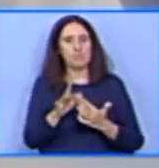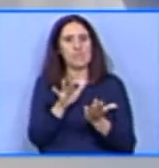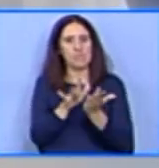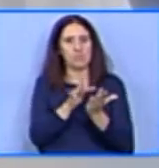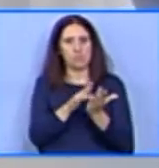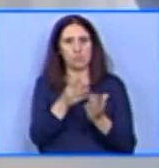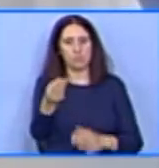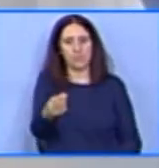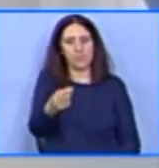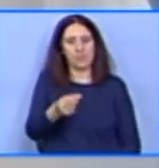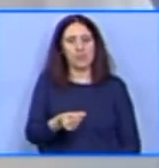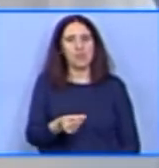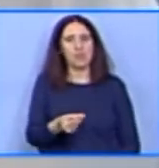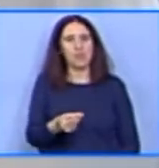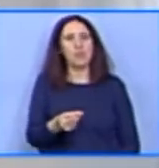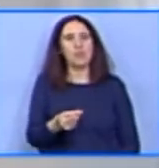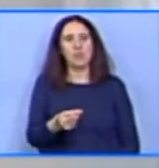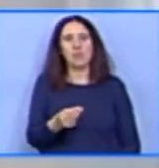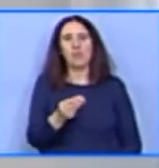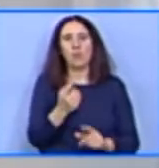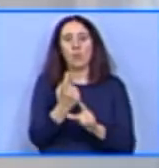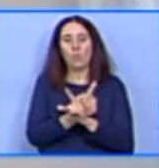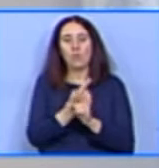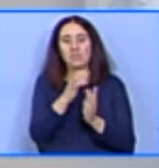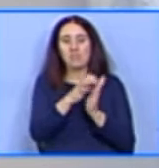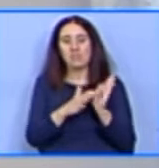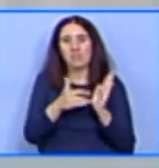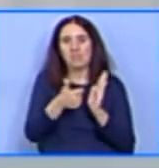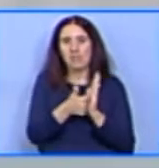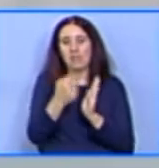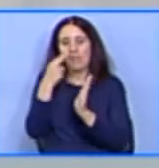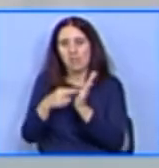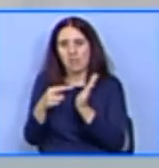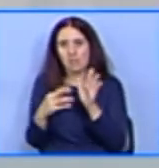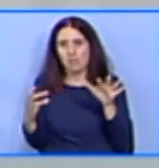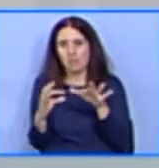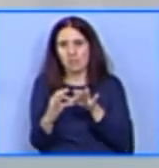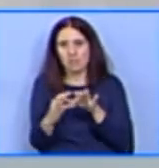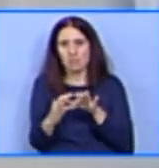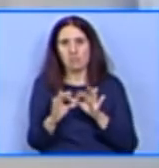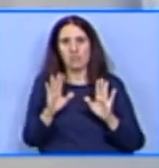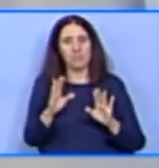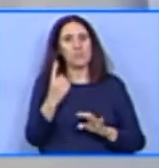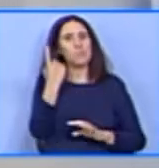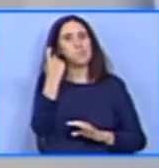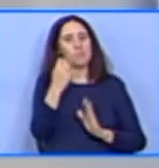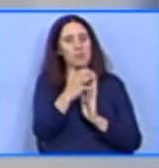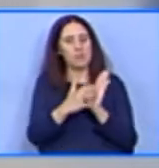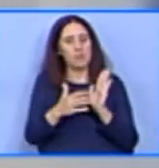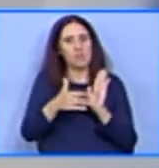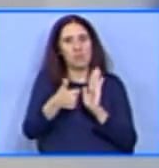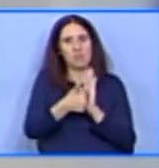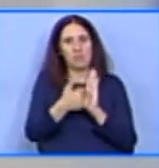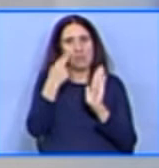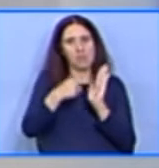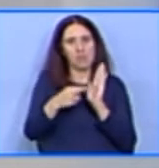livros para ler coisas sobre a Sagrada Escritura. Mas, muitas vezes, ainda não se leu o texto.